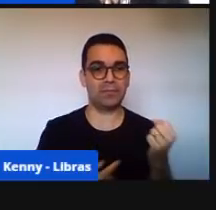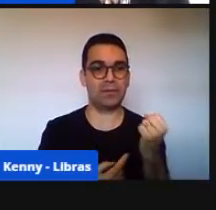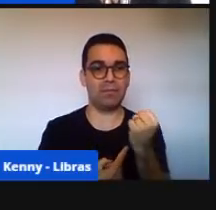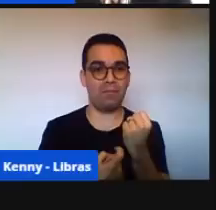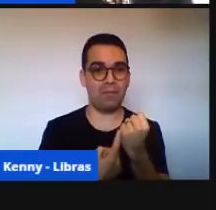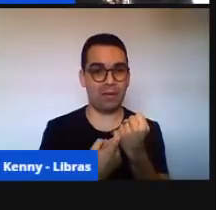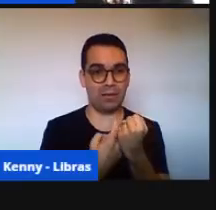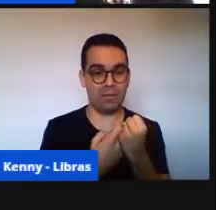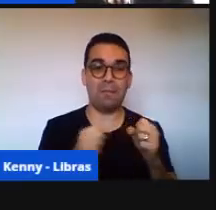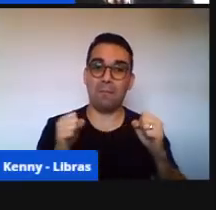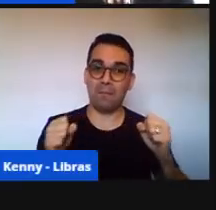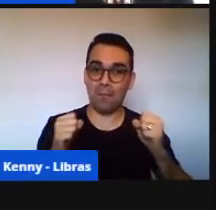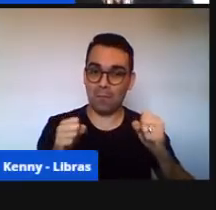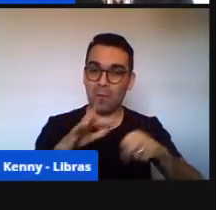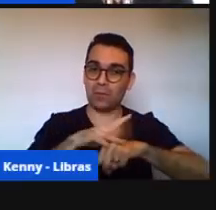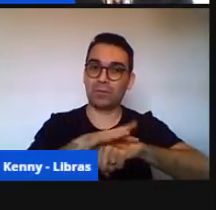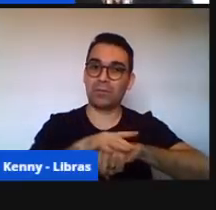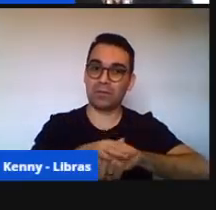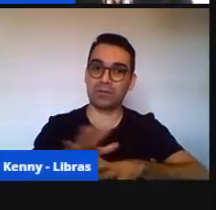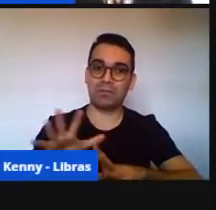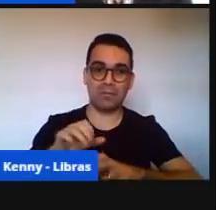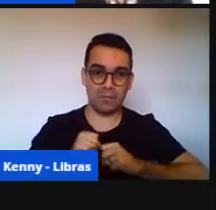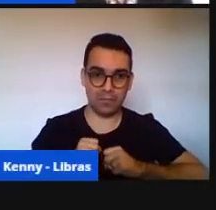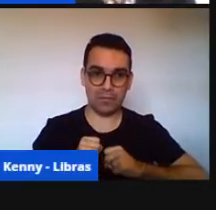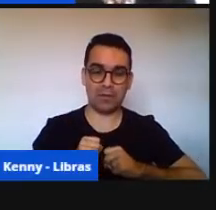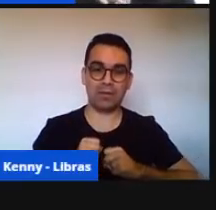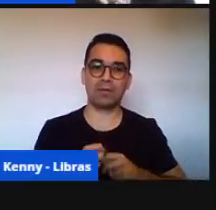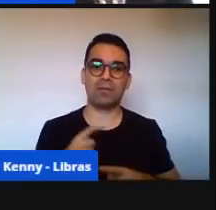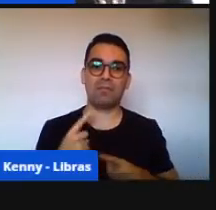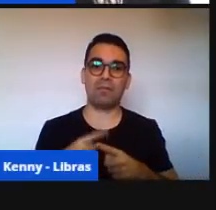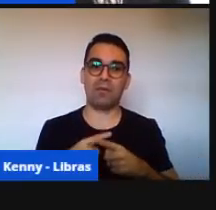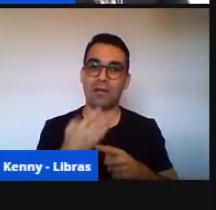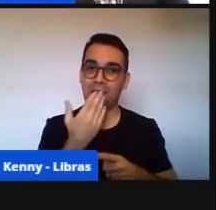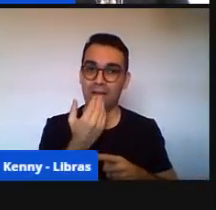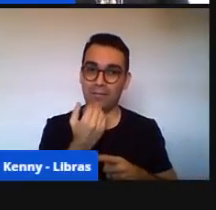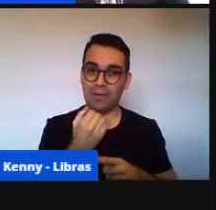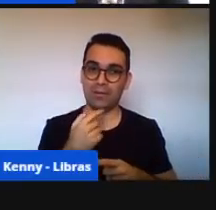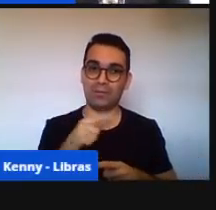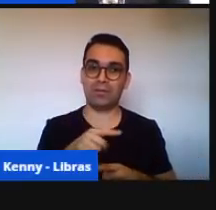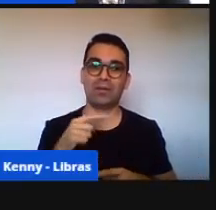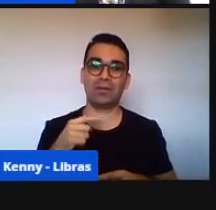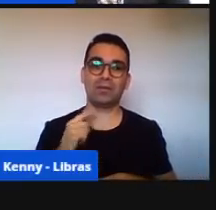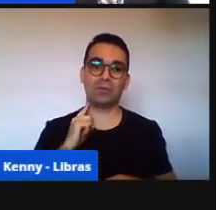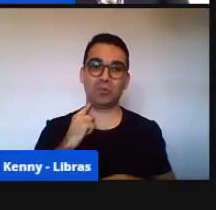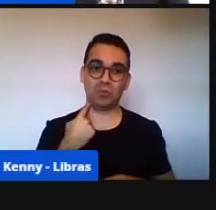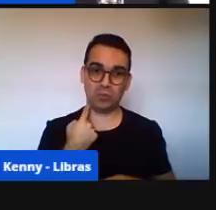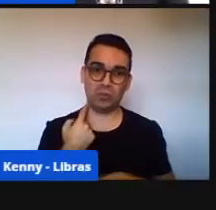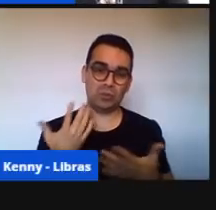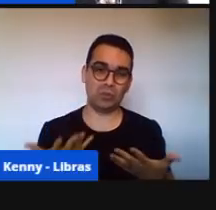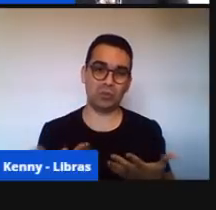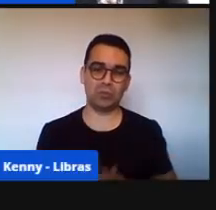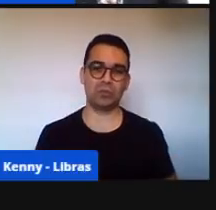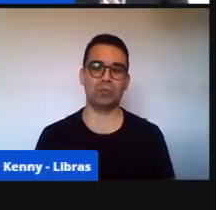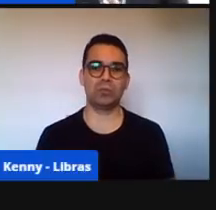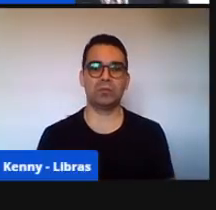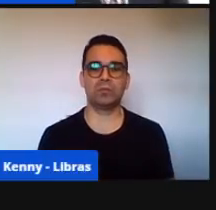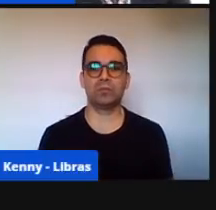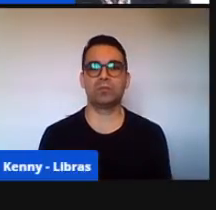cause doenças transmitidas pelos alimentos. Então, para a gente fazer